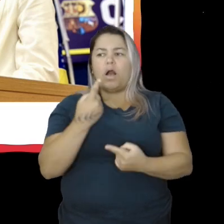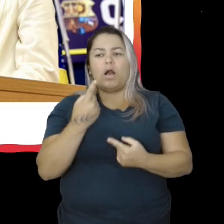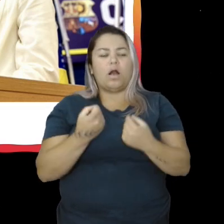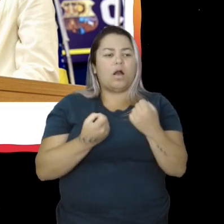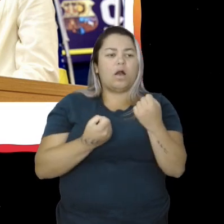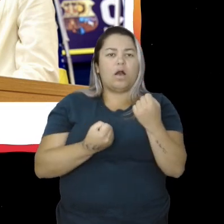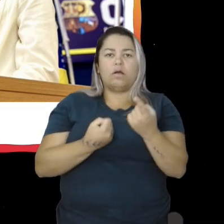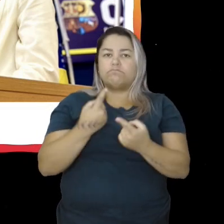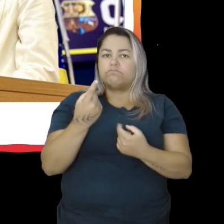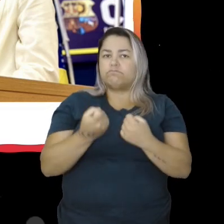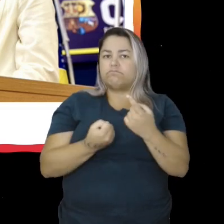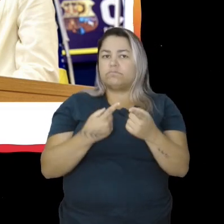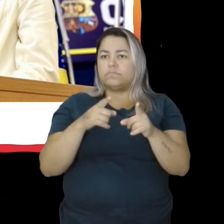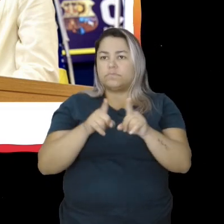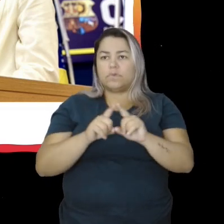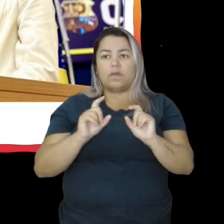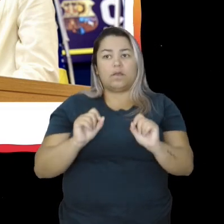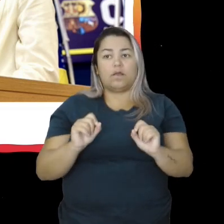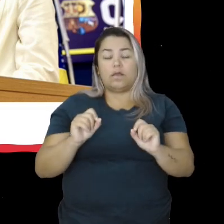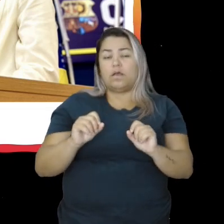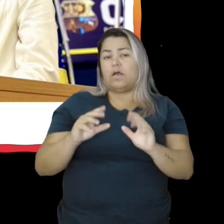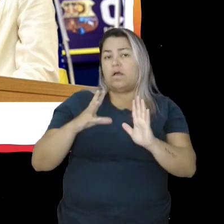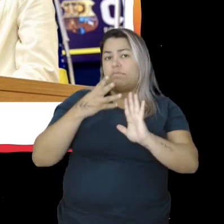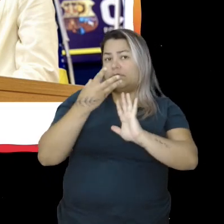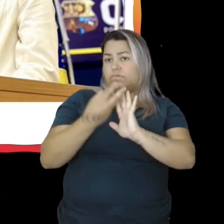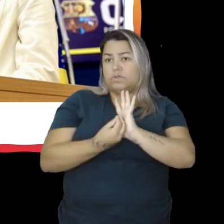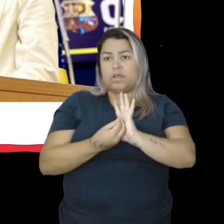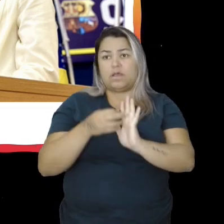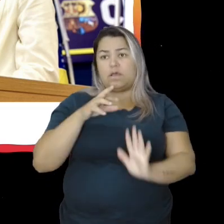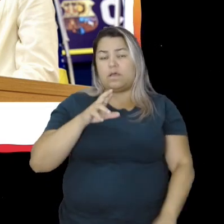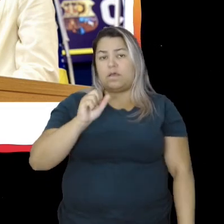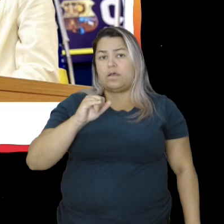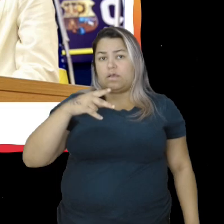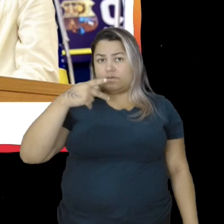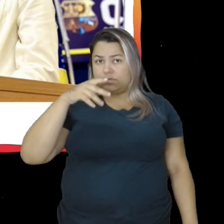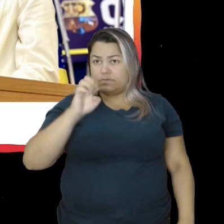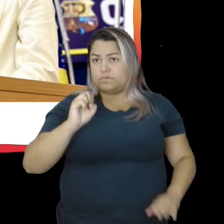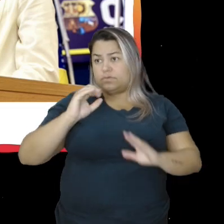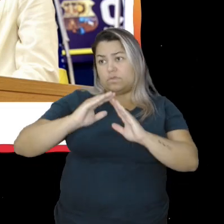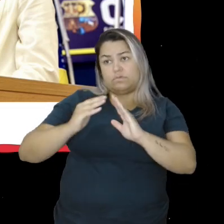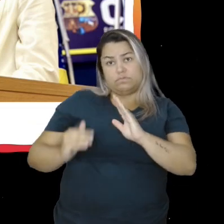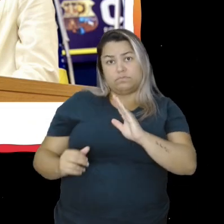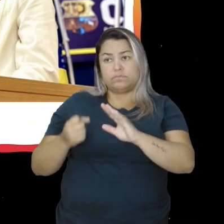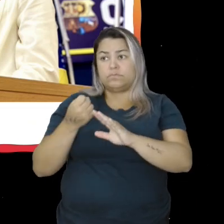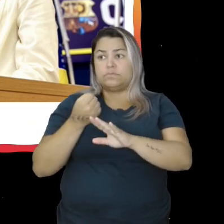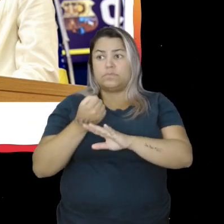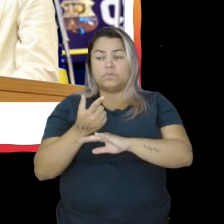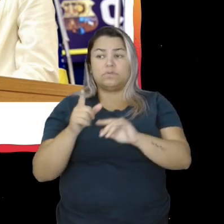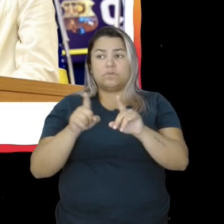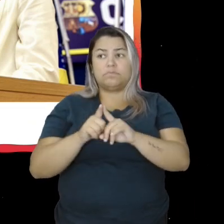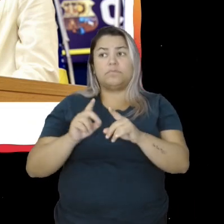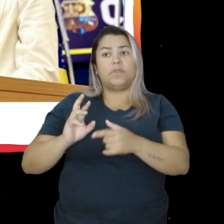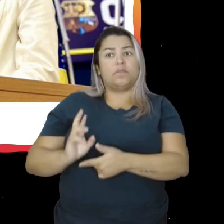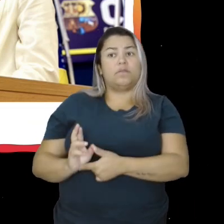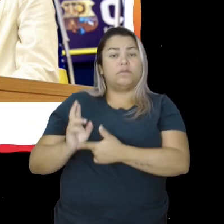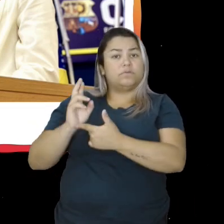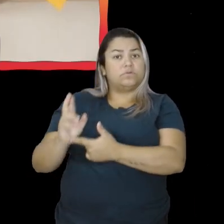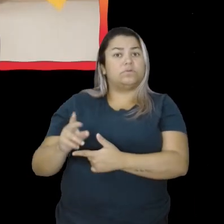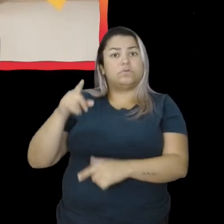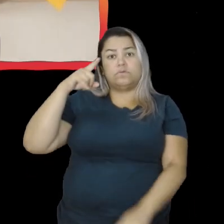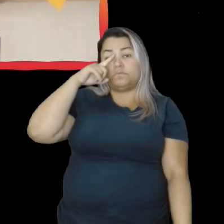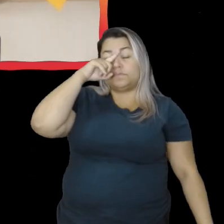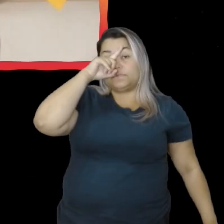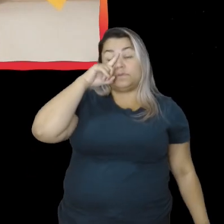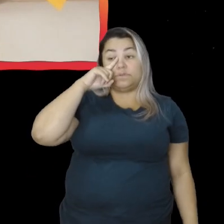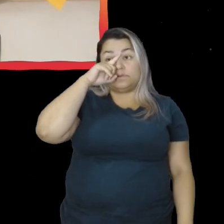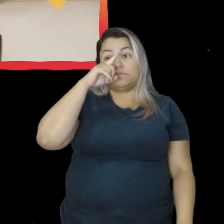está no centro das atenções, que a Amazônia é hype. A Amazônia está na periferia do capitalismo internacional. O que isso representa em termos de risco?